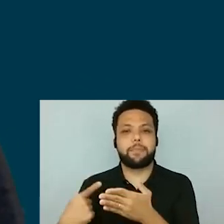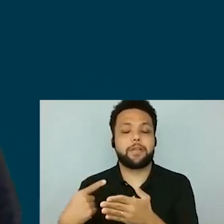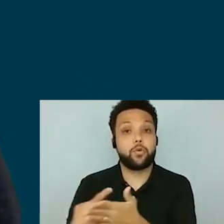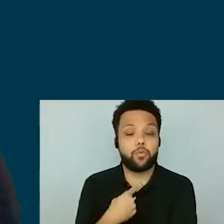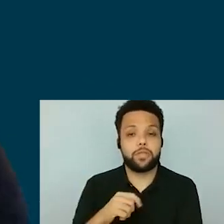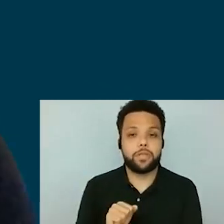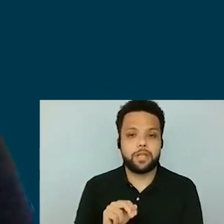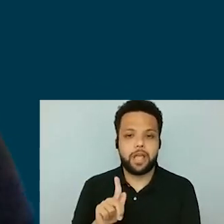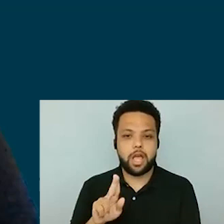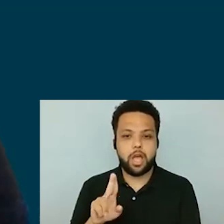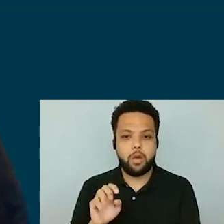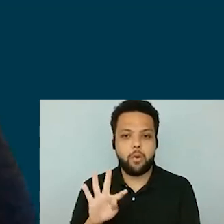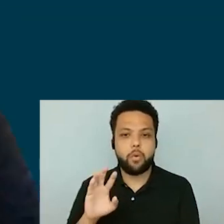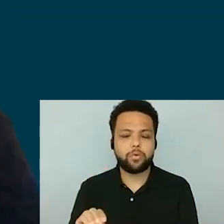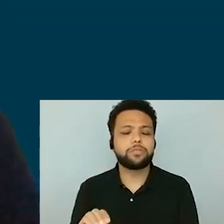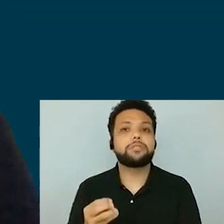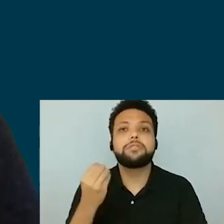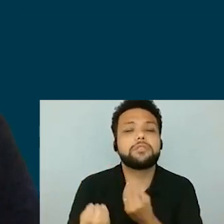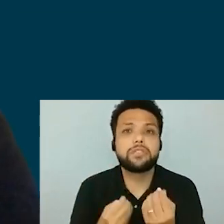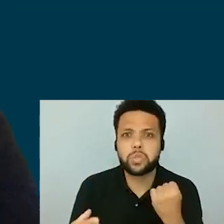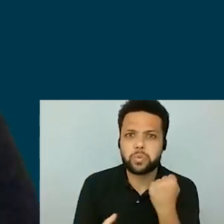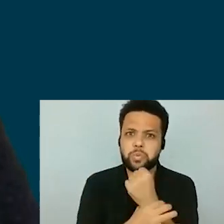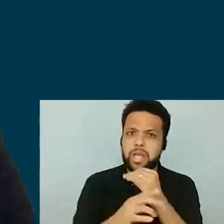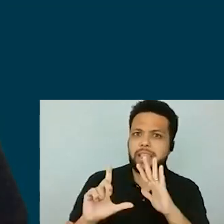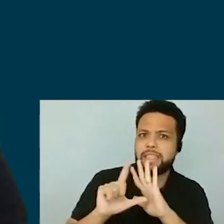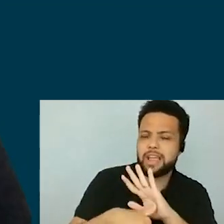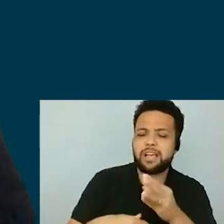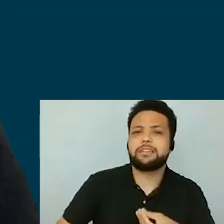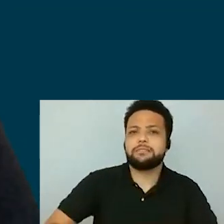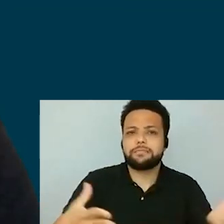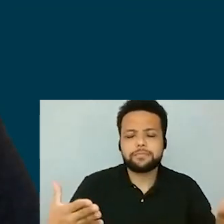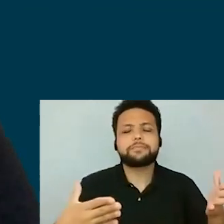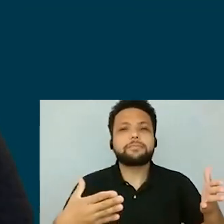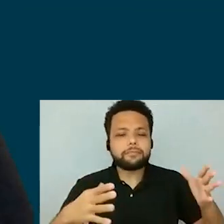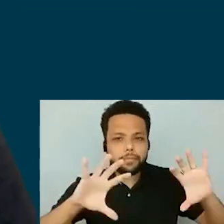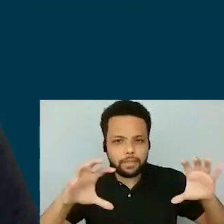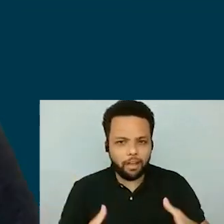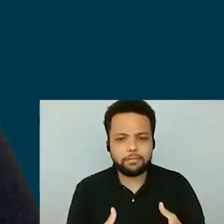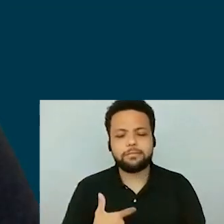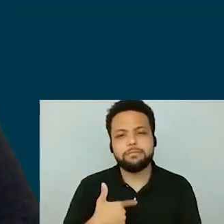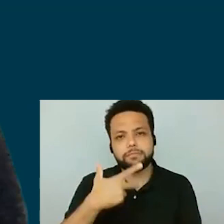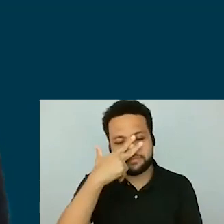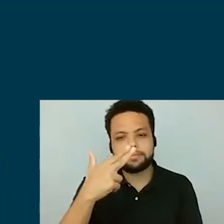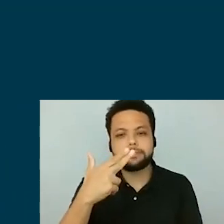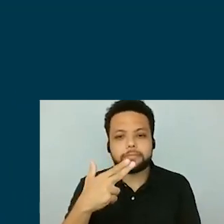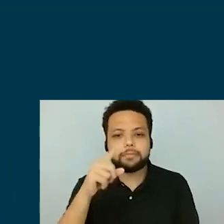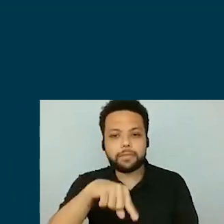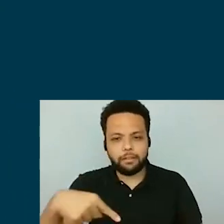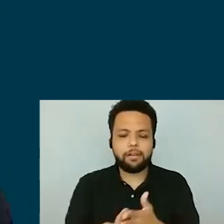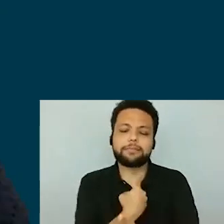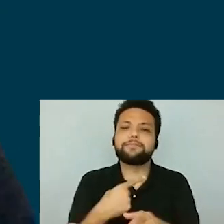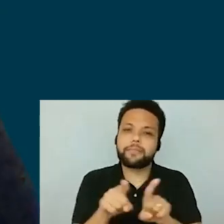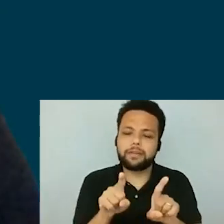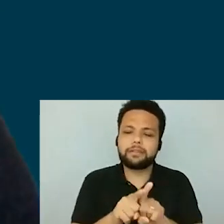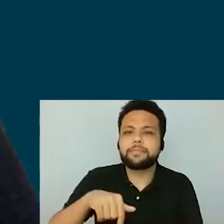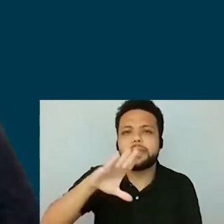pergunta se essa segurança não atrasa a entrega das aplicações para o negócio do time. Eu acho que essa pergunta também foi uma das